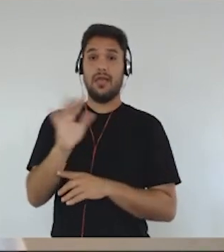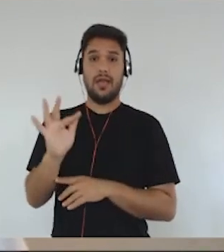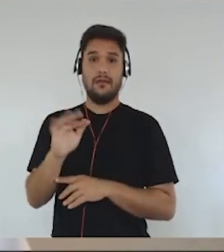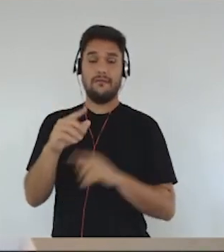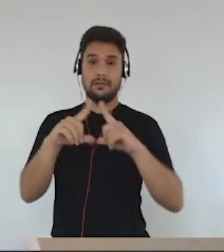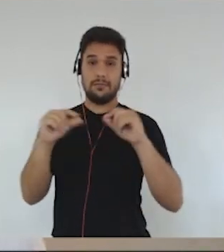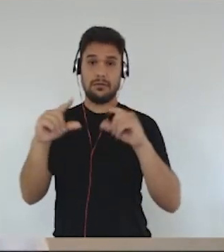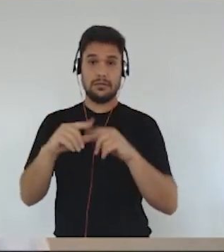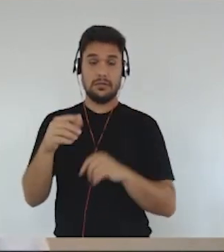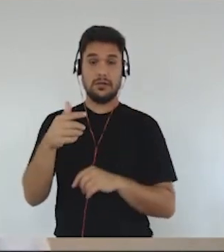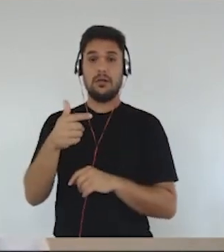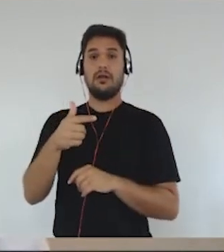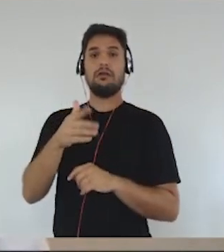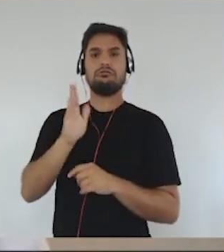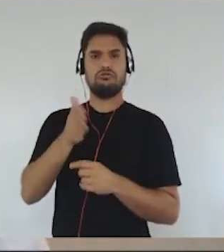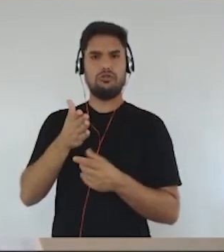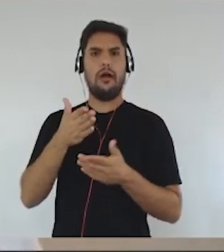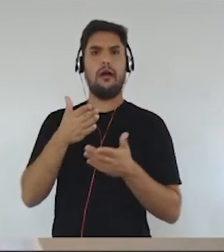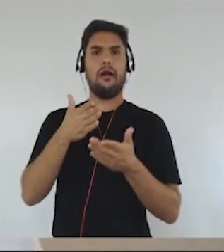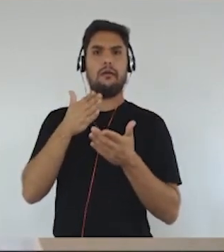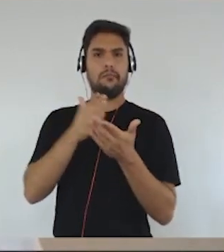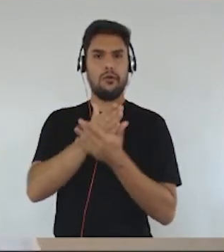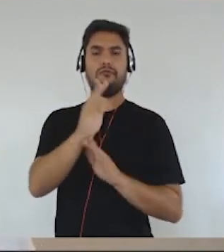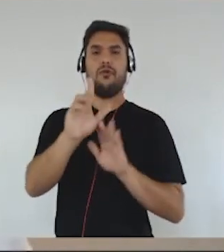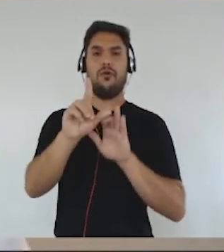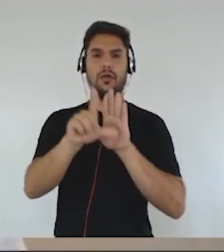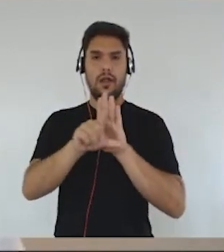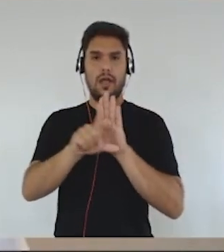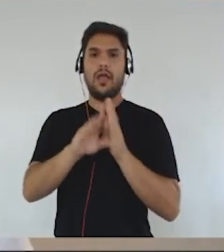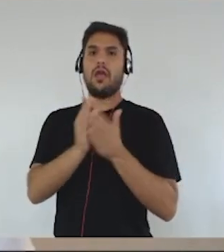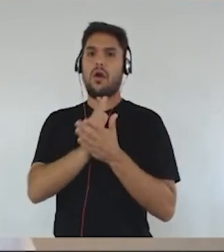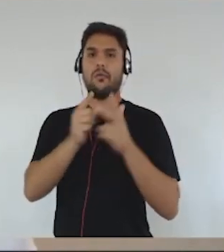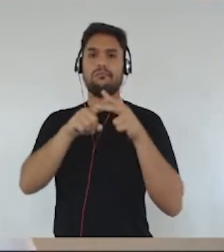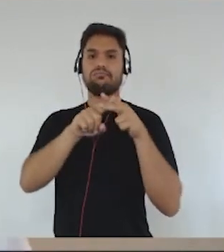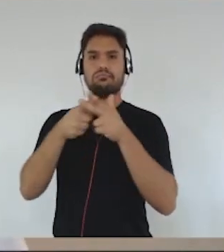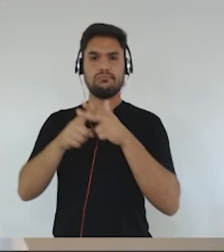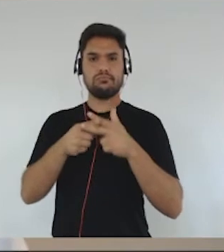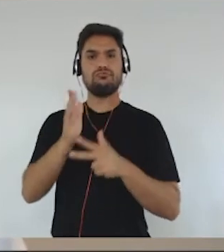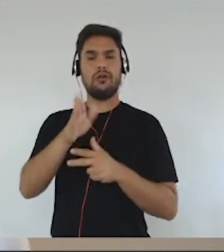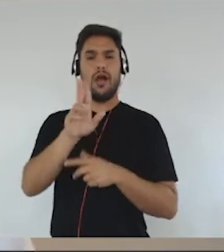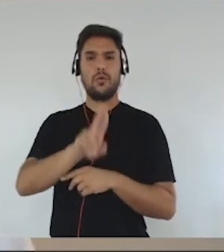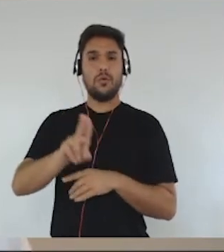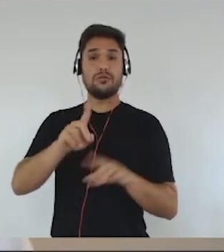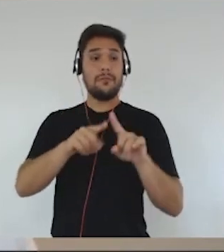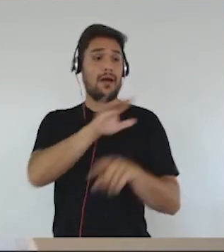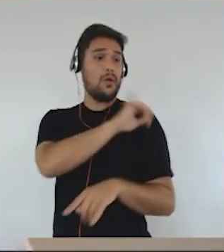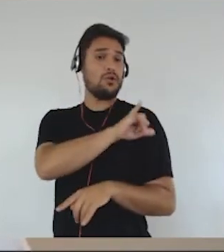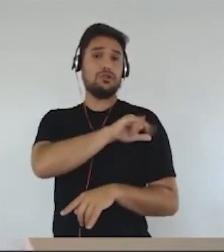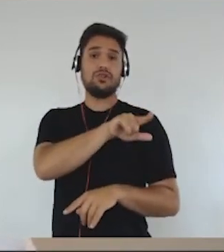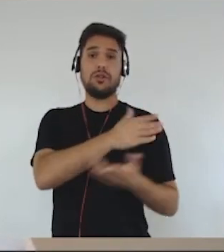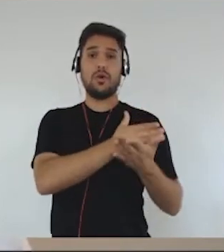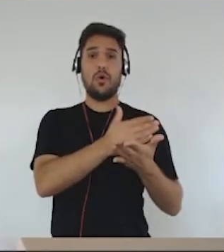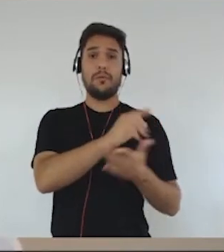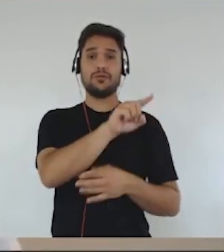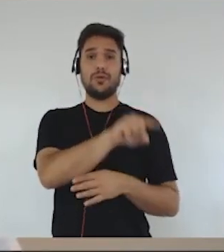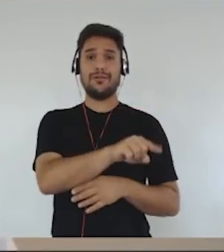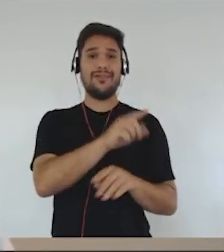que veio em segundo, já até reformou a lei em algumas partes, aplica, mas o Rio de Janeiro, que deu a